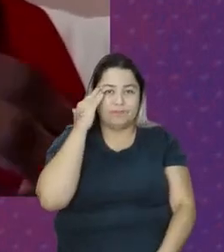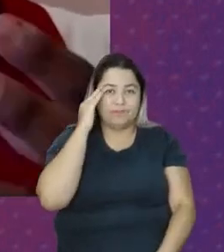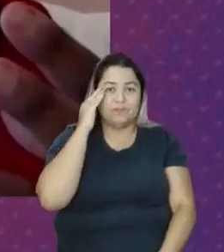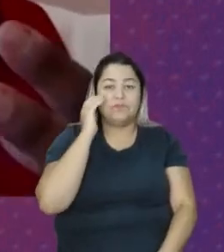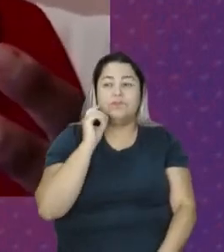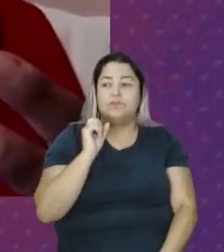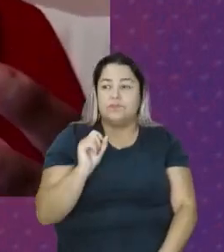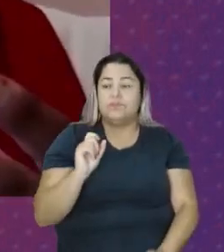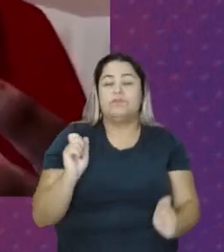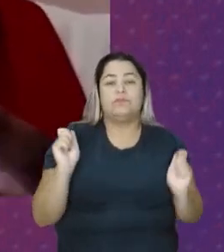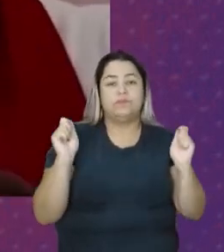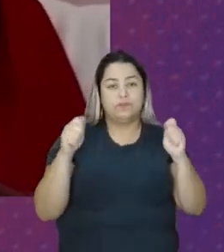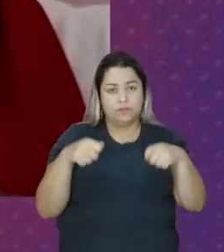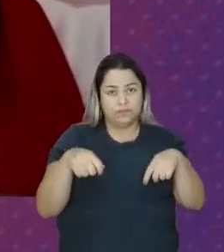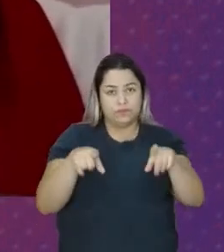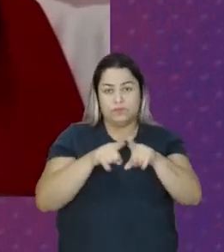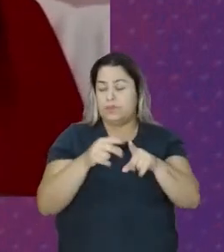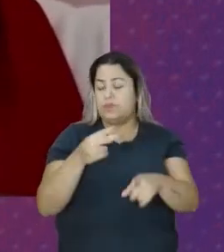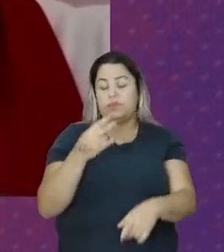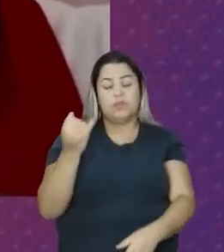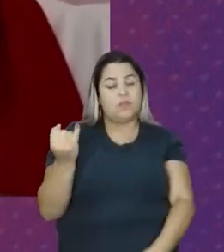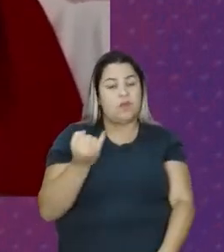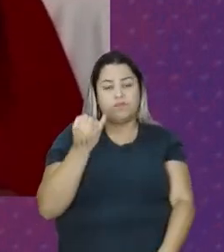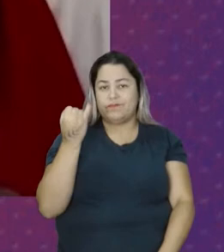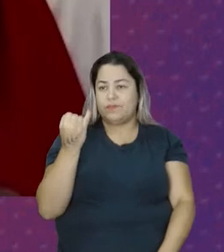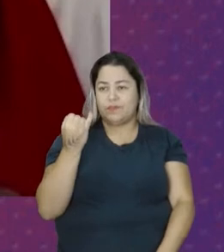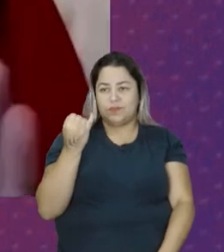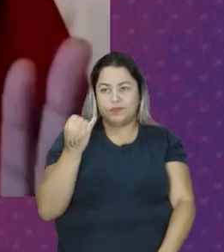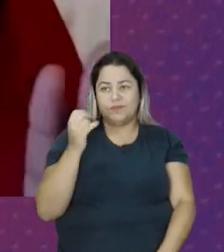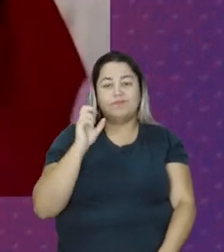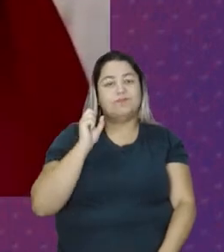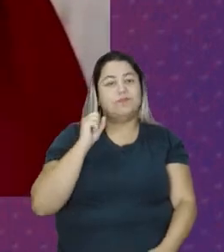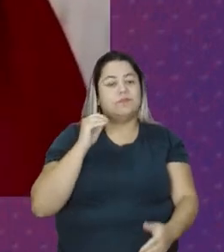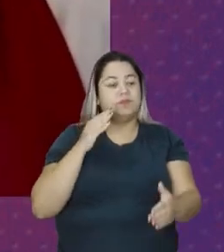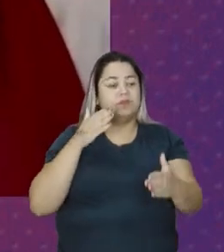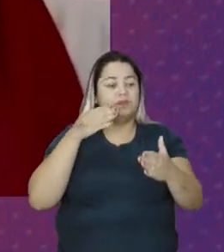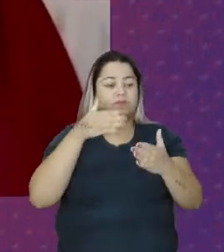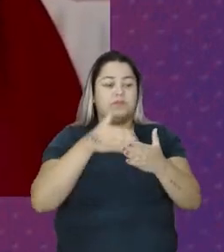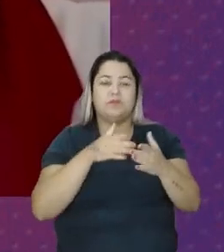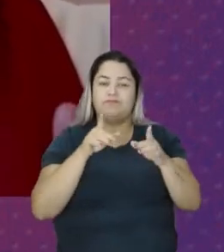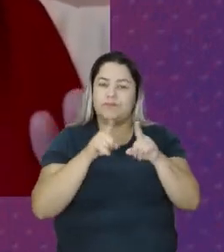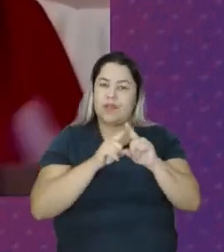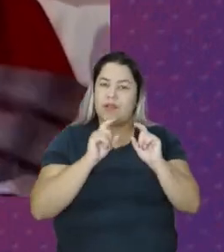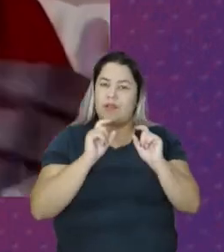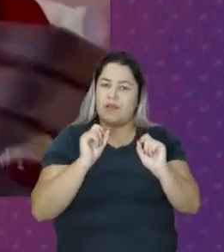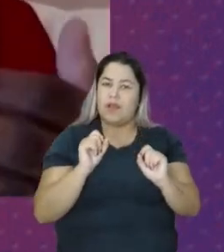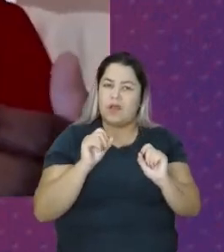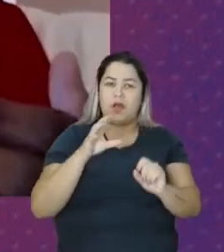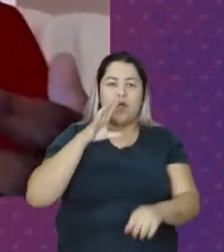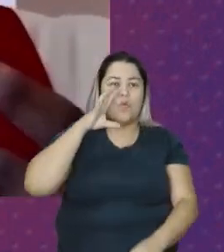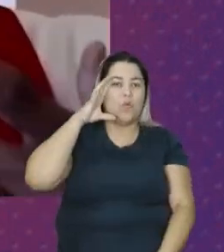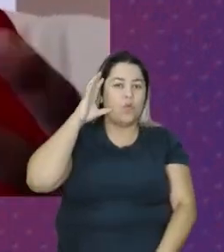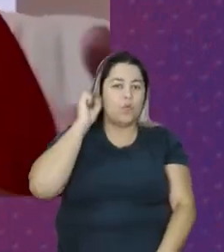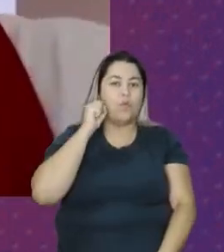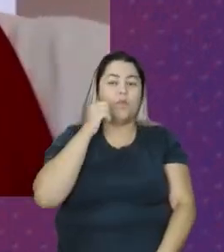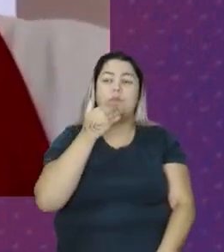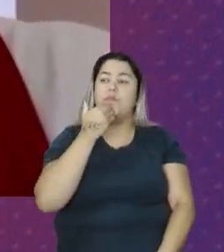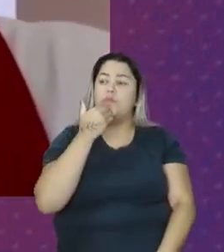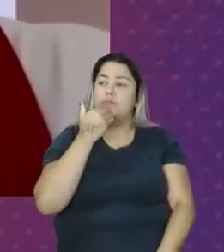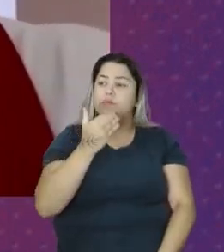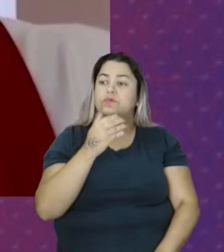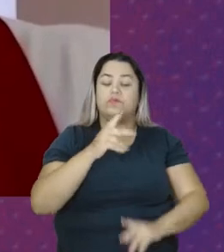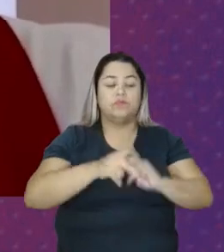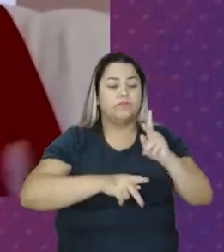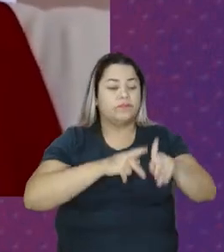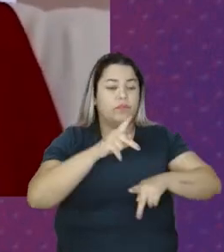ele necessariamente não pode se limitar apenas a ouvir o clamor desse